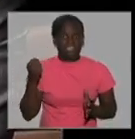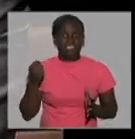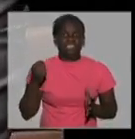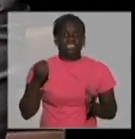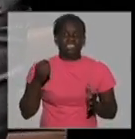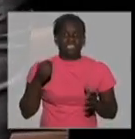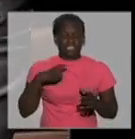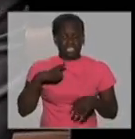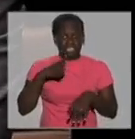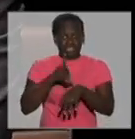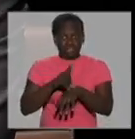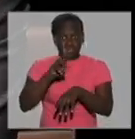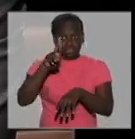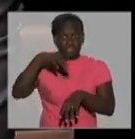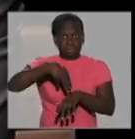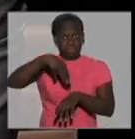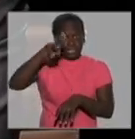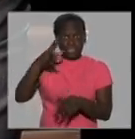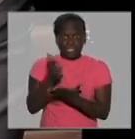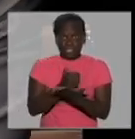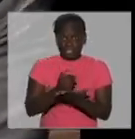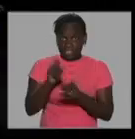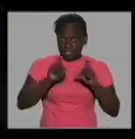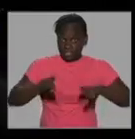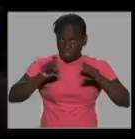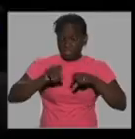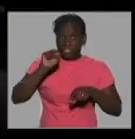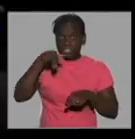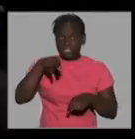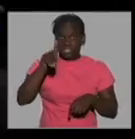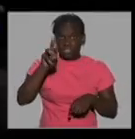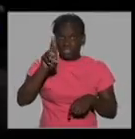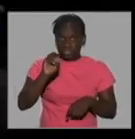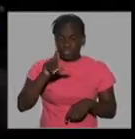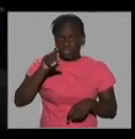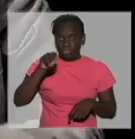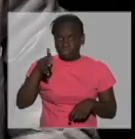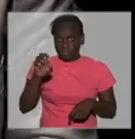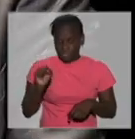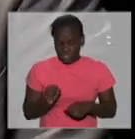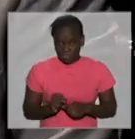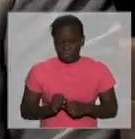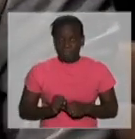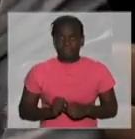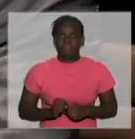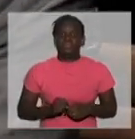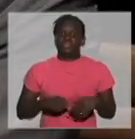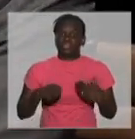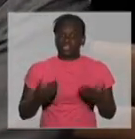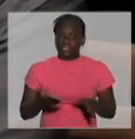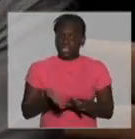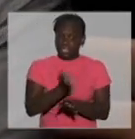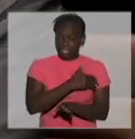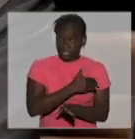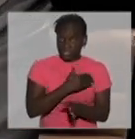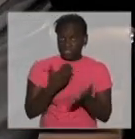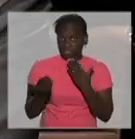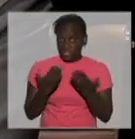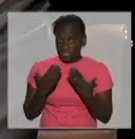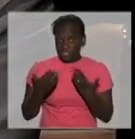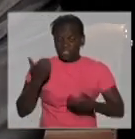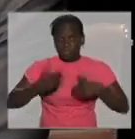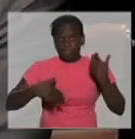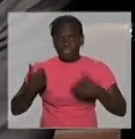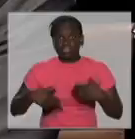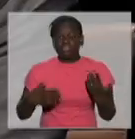negras com o doutorando e mestre em design Sandro Lopes. Sandro, no bloco anterior a